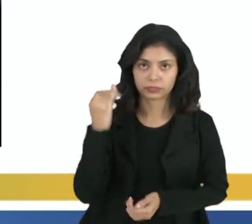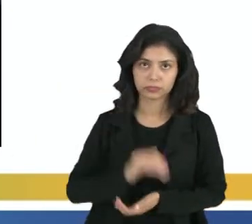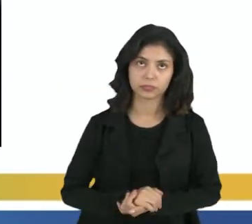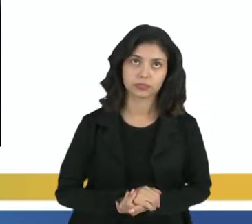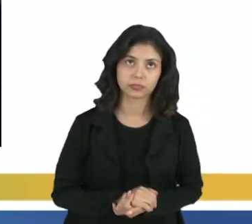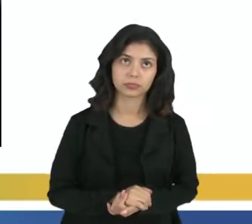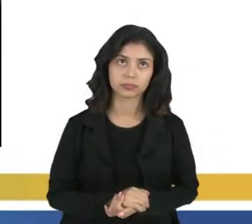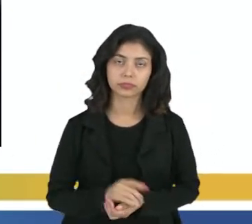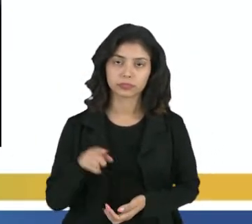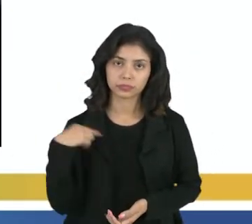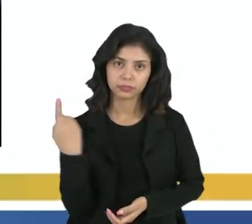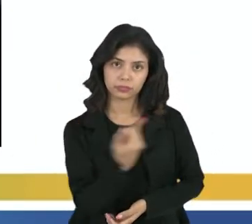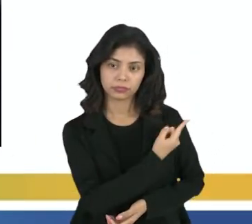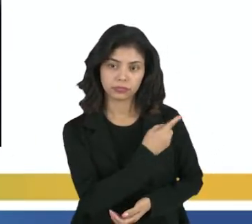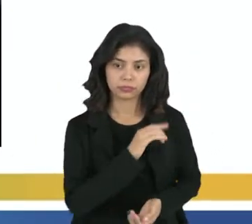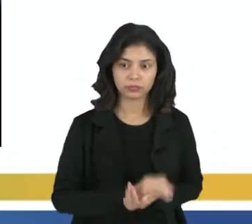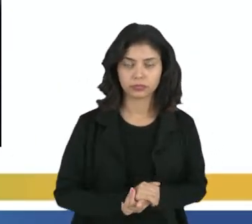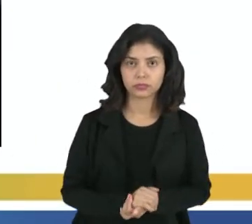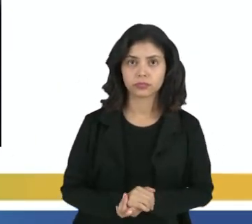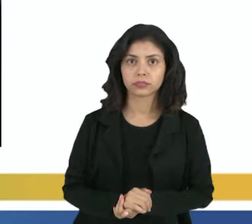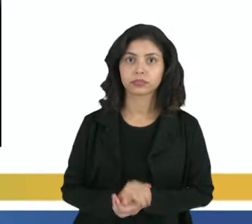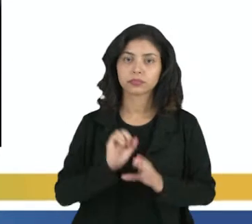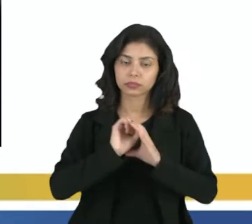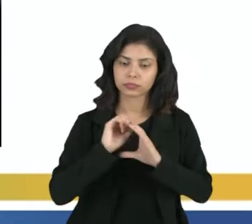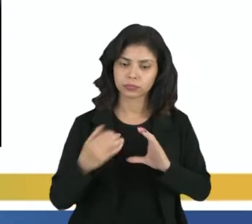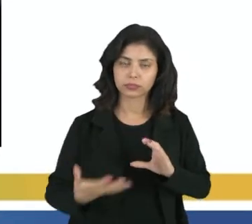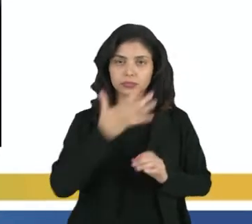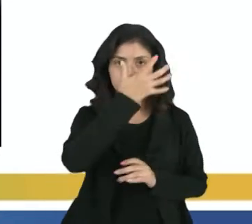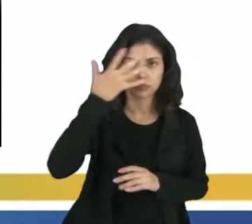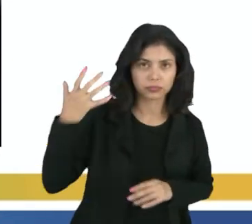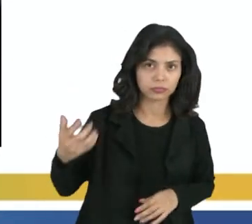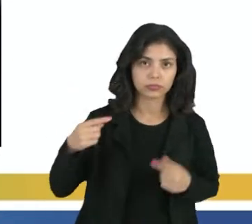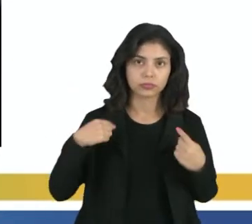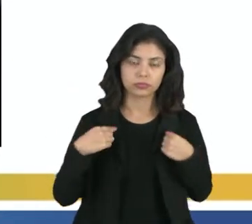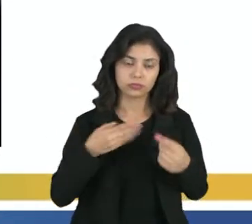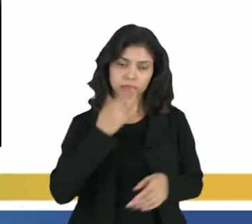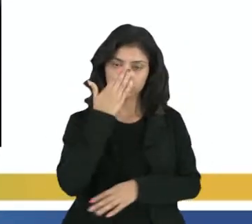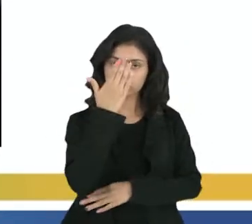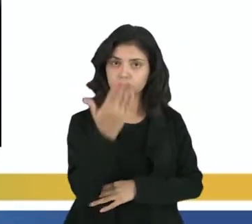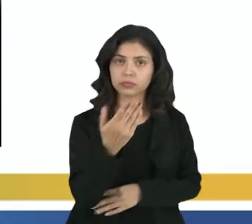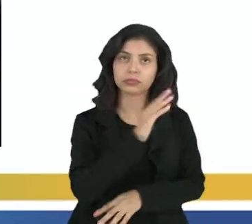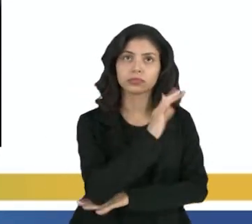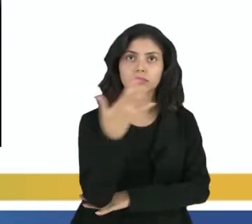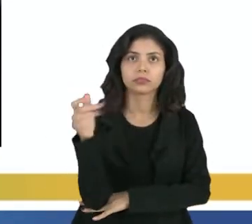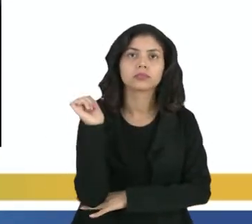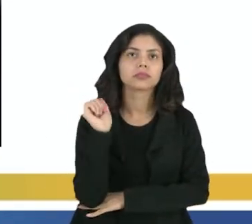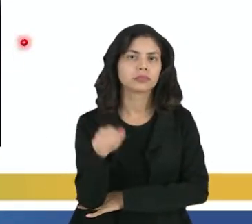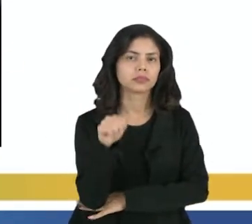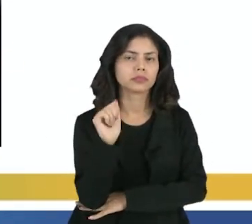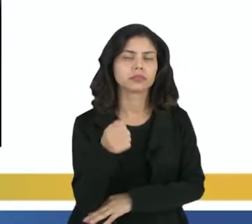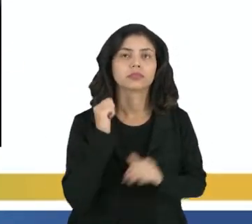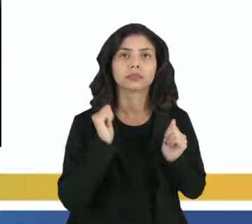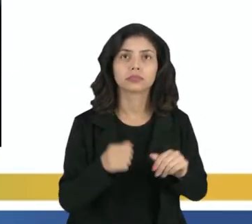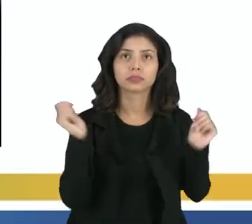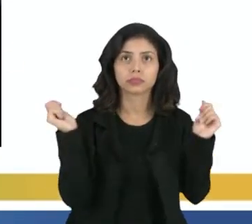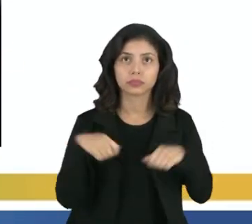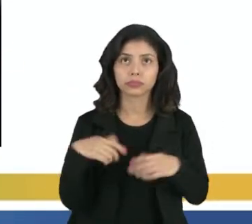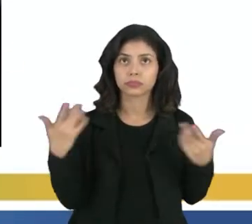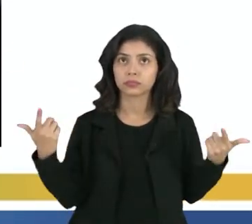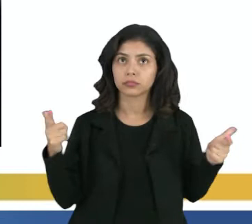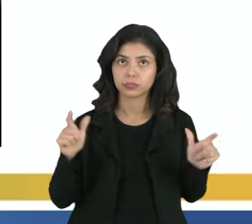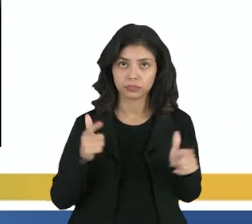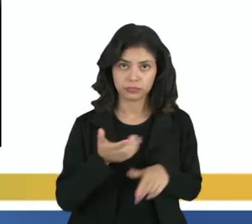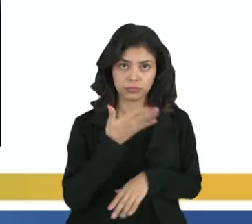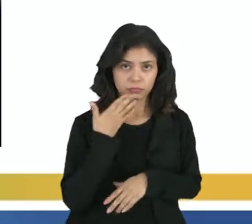né, das nossas atitudes frentes ao meio ambiente. É possível, sim, que a gente possa